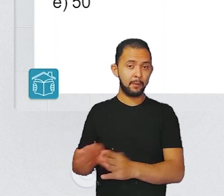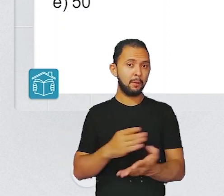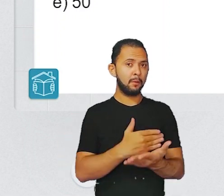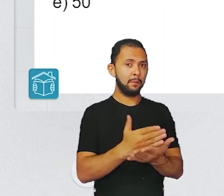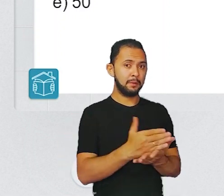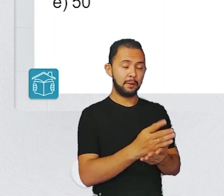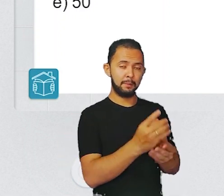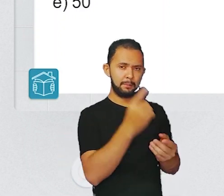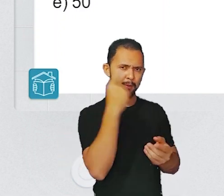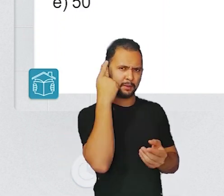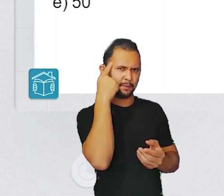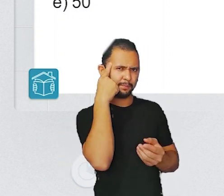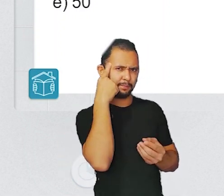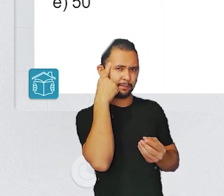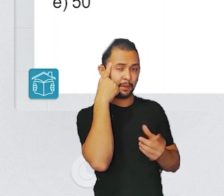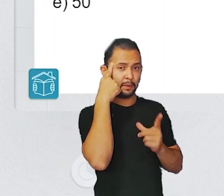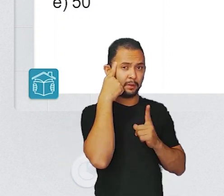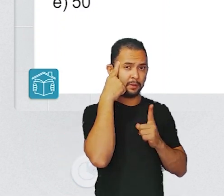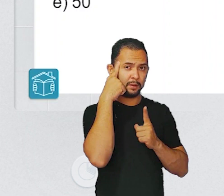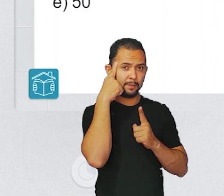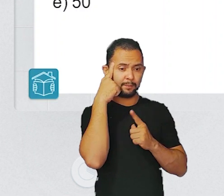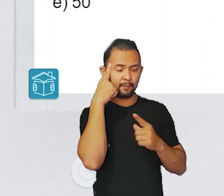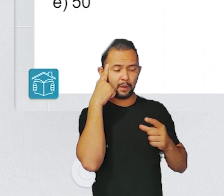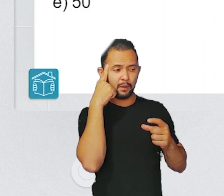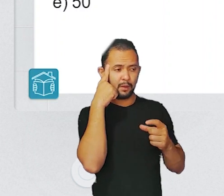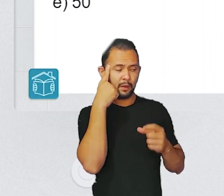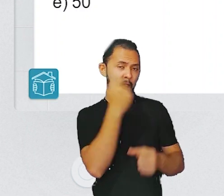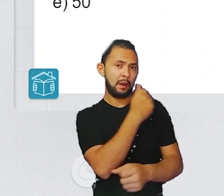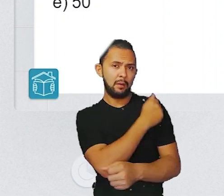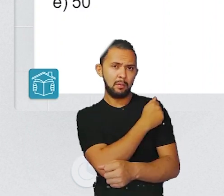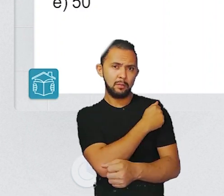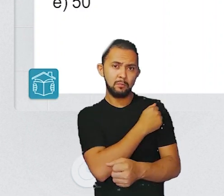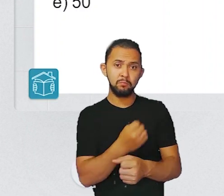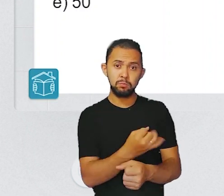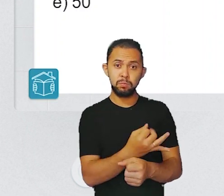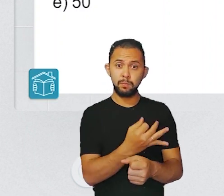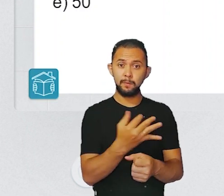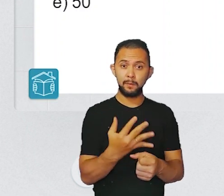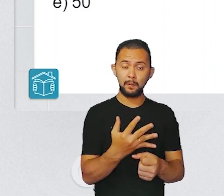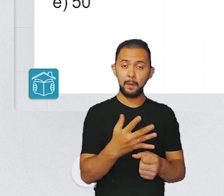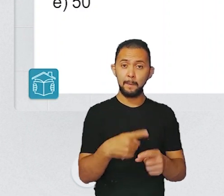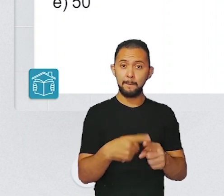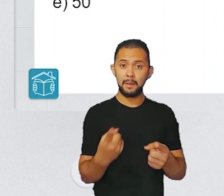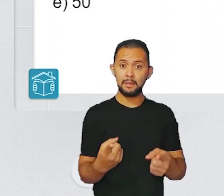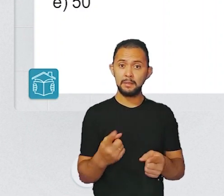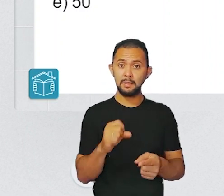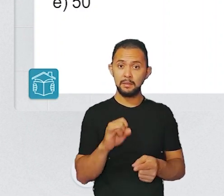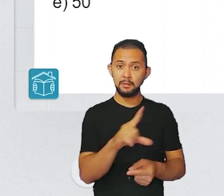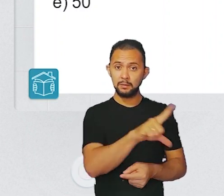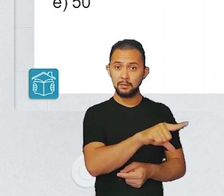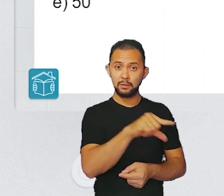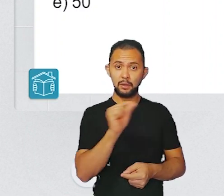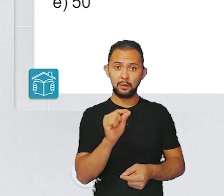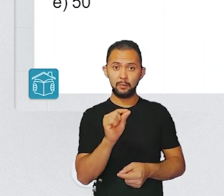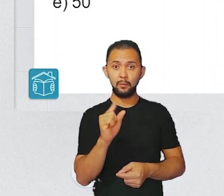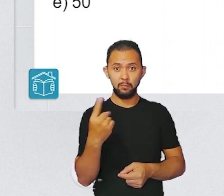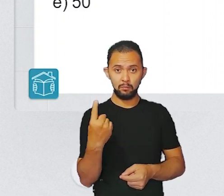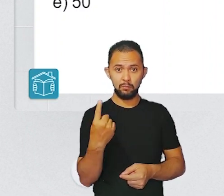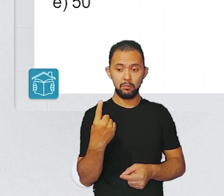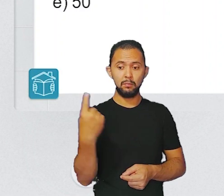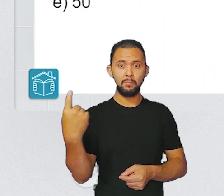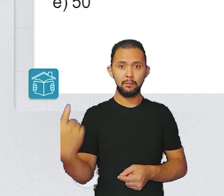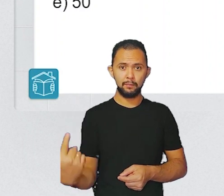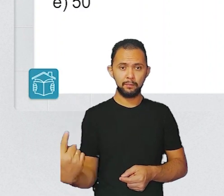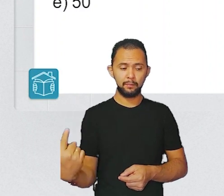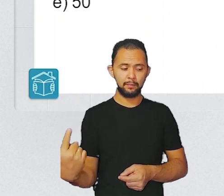raciocinar aqui. Então eu tenho um total de alunos X. Mas se a gente tirar 1 desse total, ó, se a gente fizer